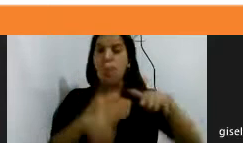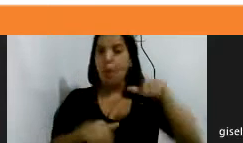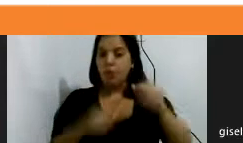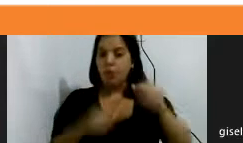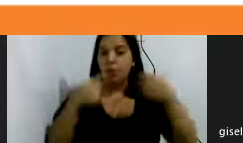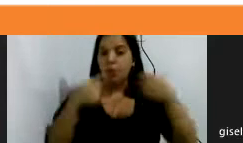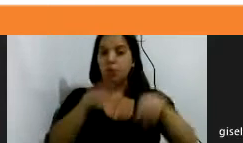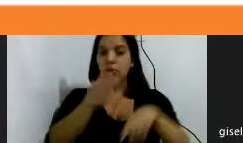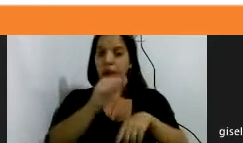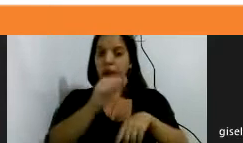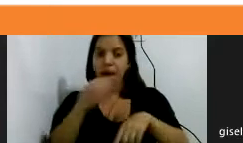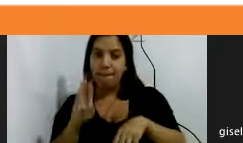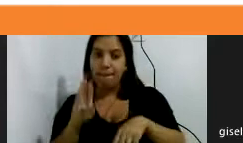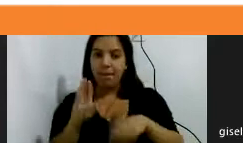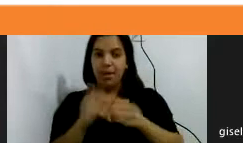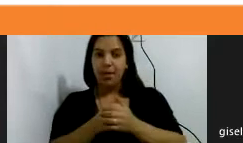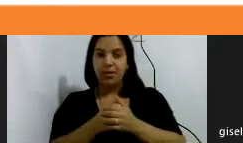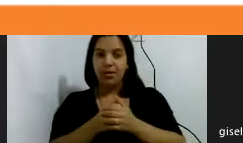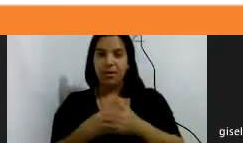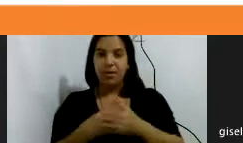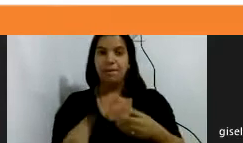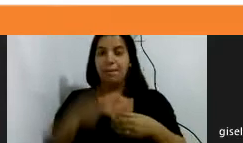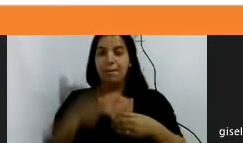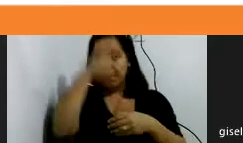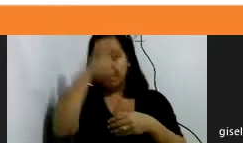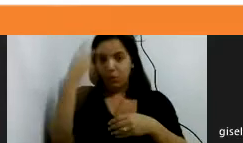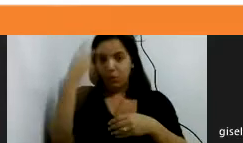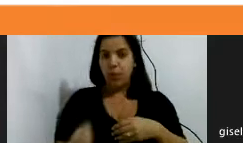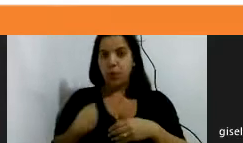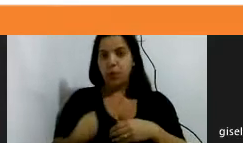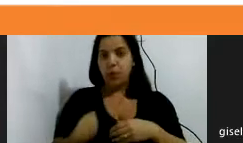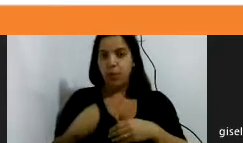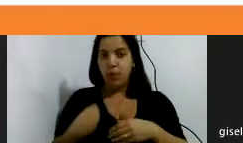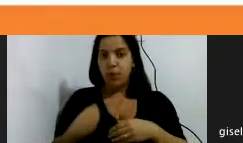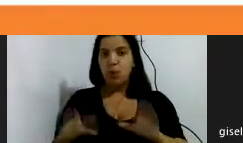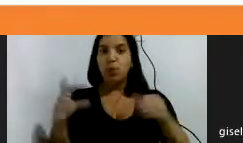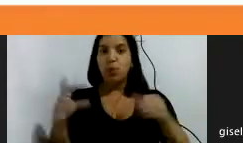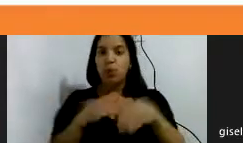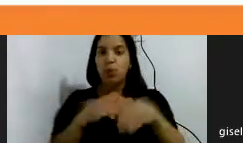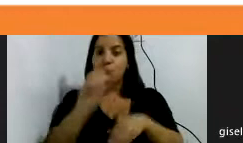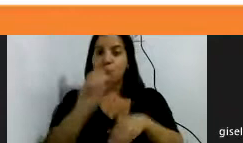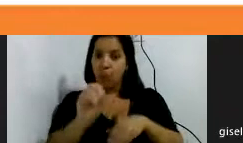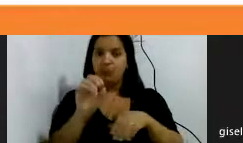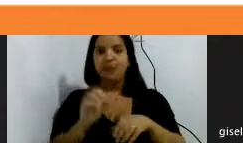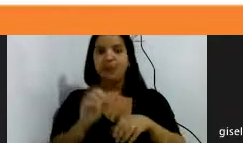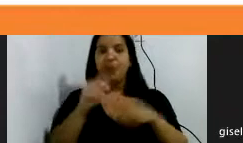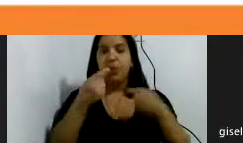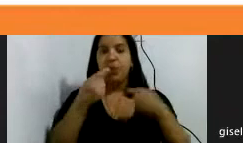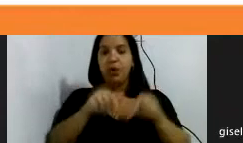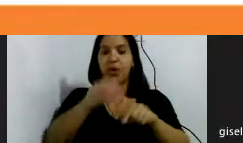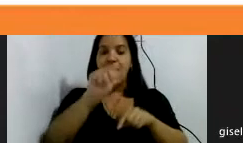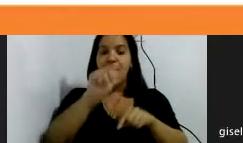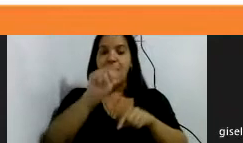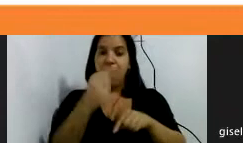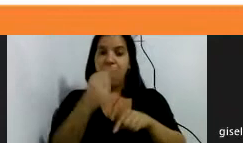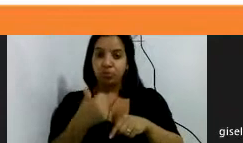O anticorpo AB está no soro de todo indivíduo do grupo O. E o